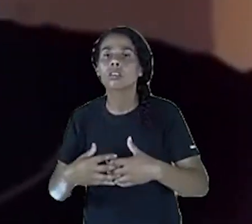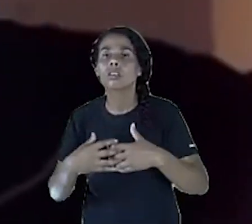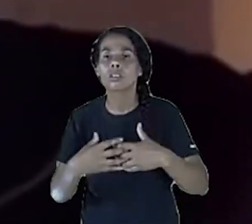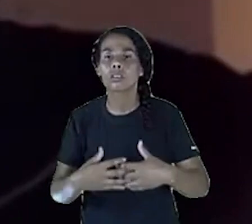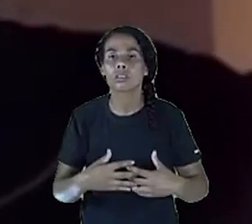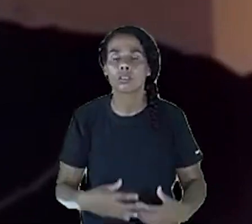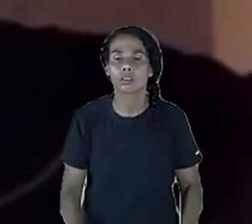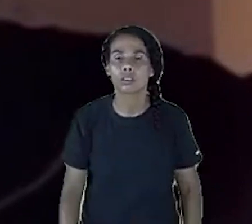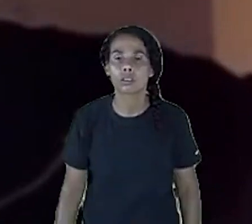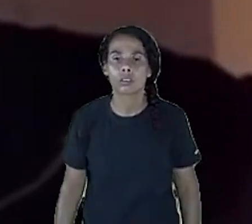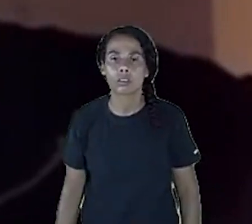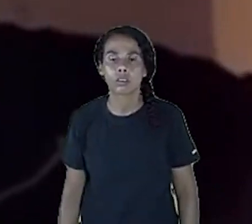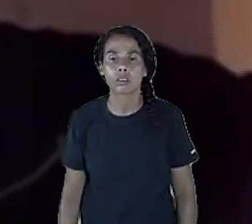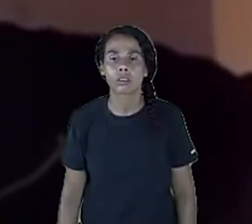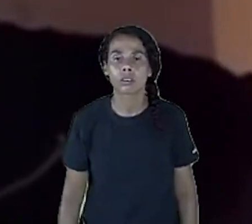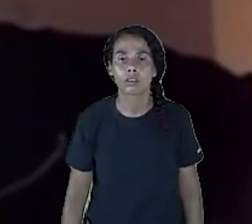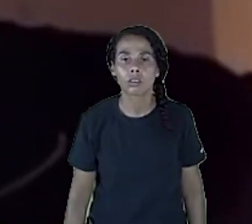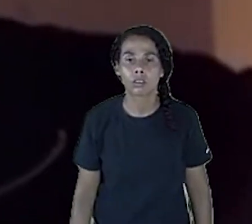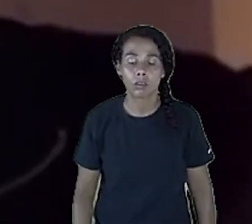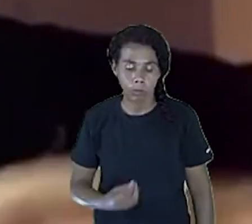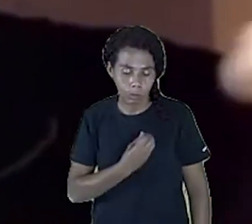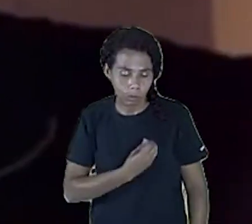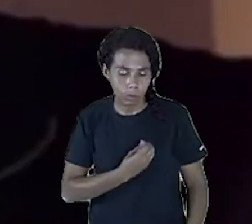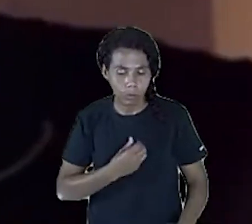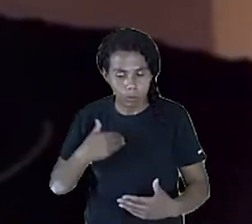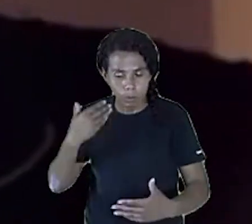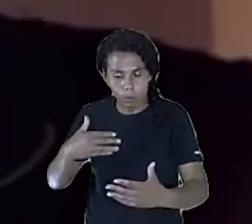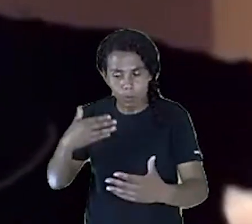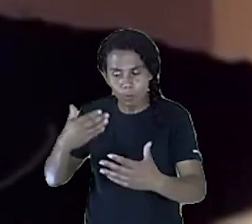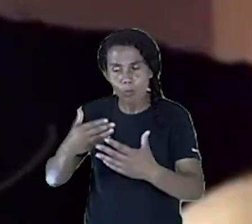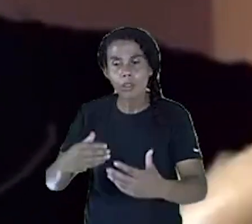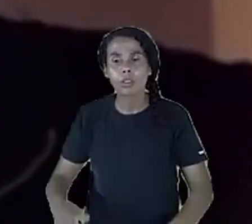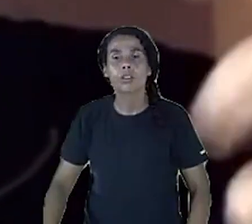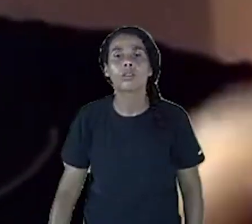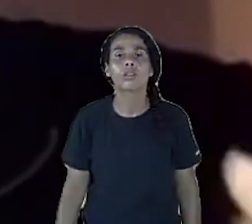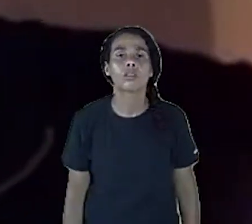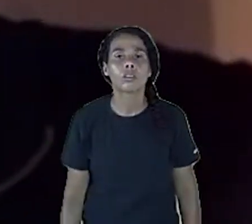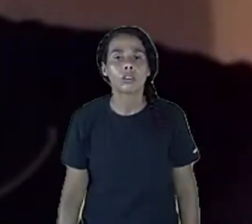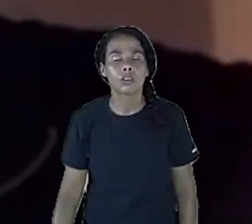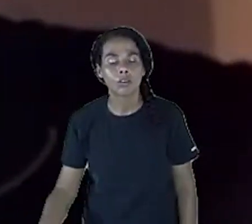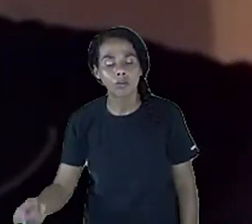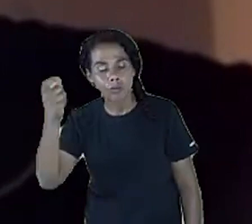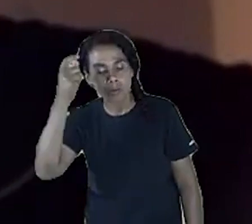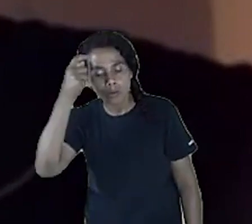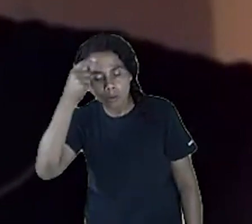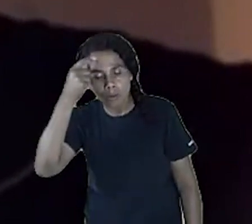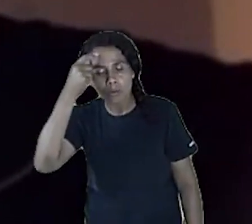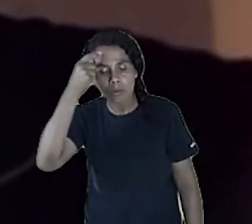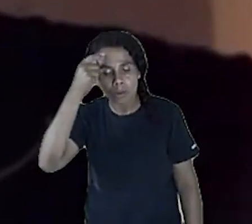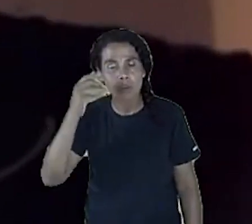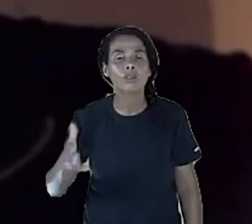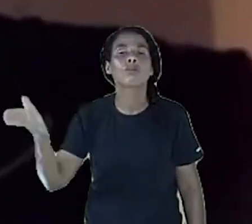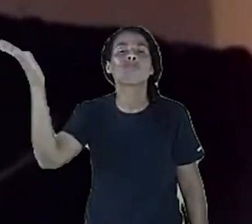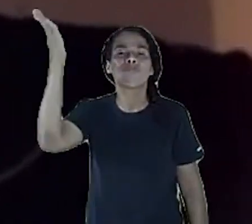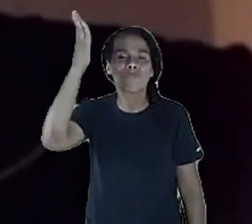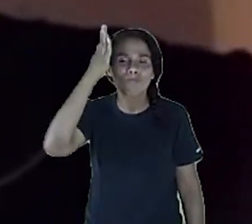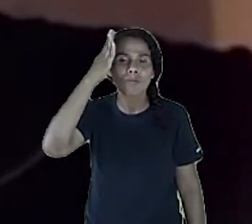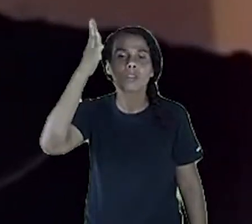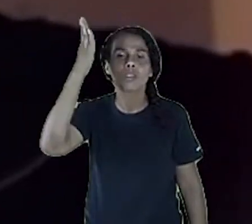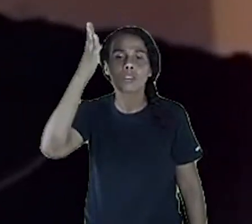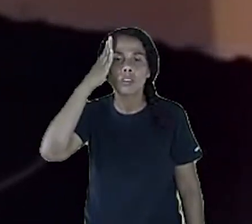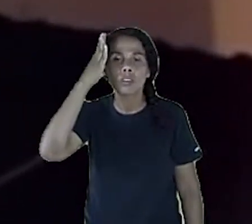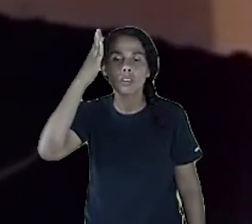os modos de abordagem da consciência, a consciência sendo abordada por tudo aquilo que é, tudo aquilo que